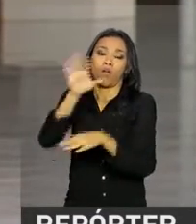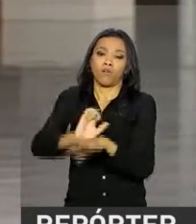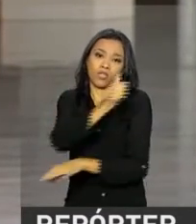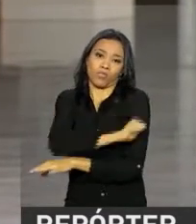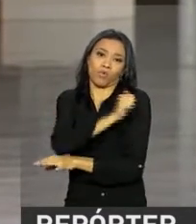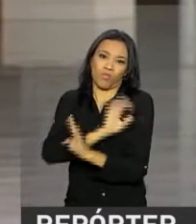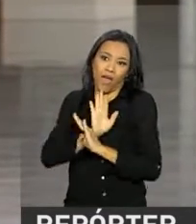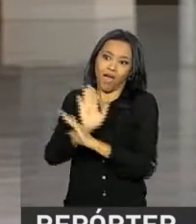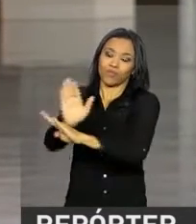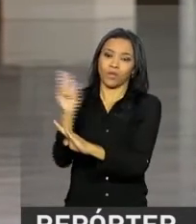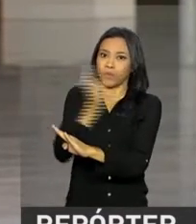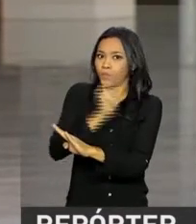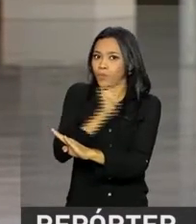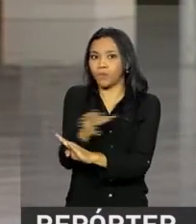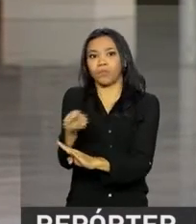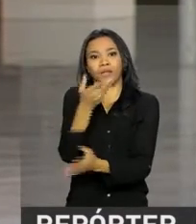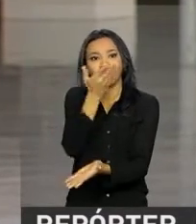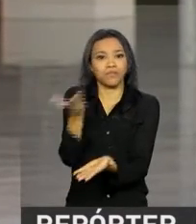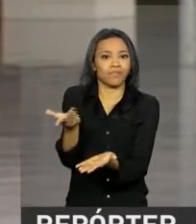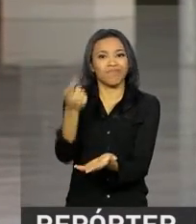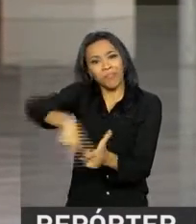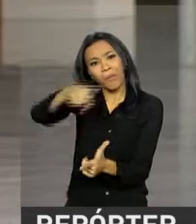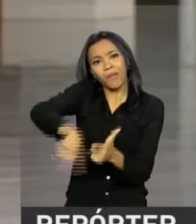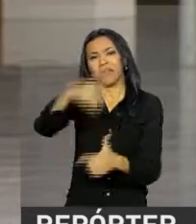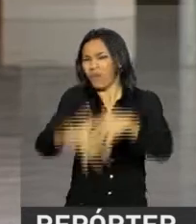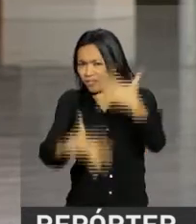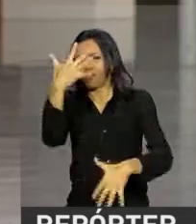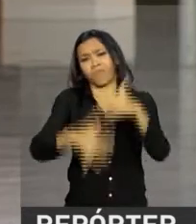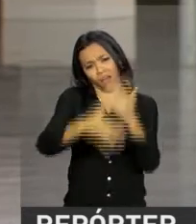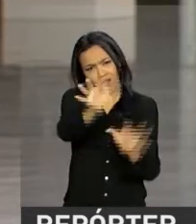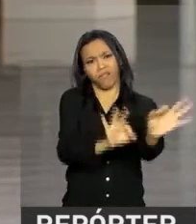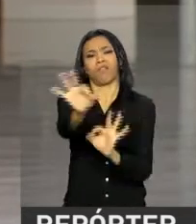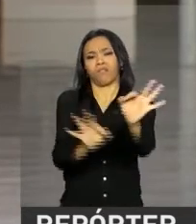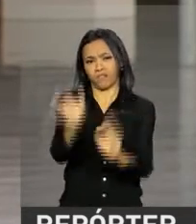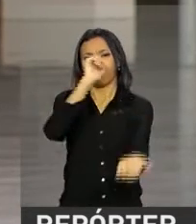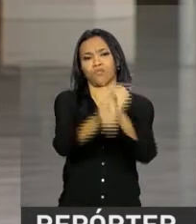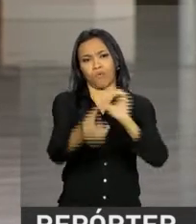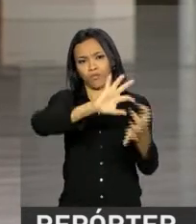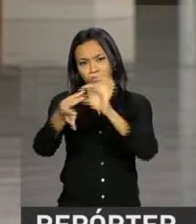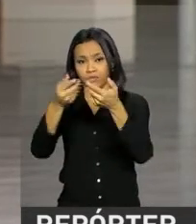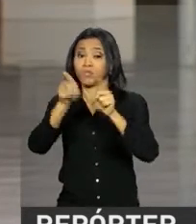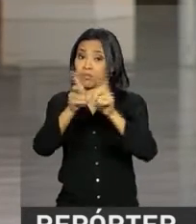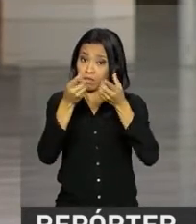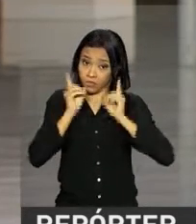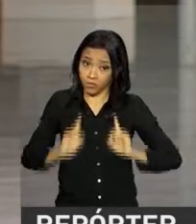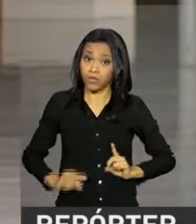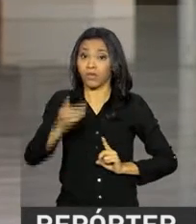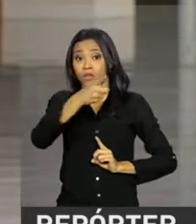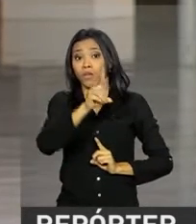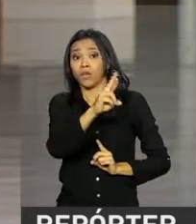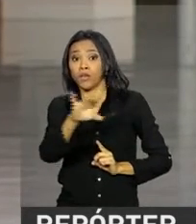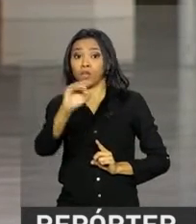solidários para que não haja nenhum prejuízo à realização e organização dos jogos olímpicos e paraolímpicos rio 2016